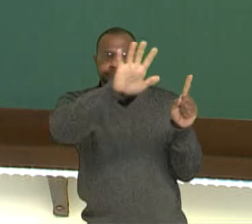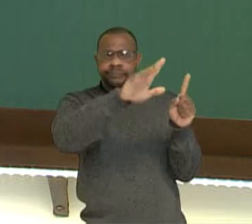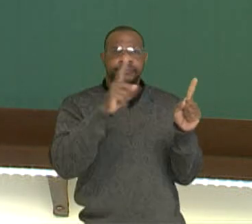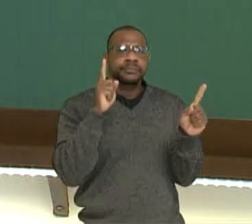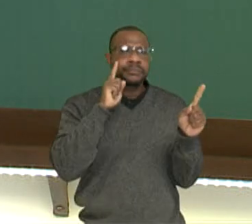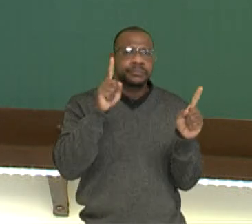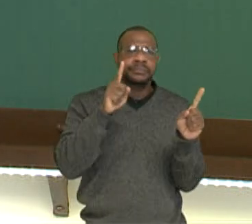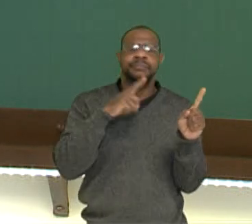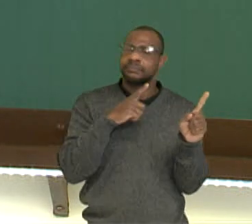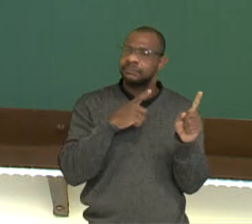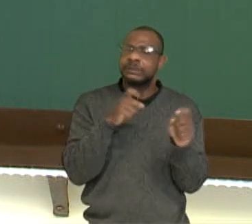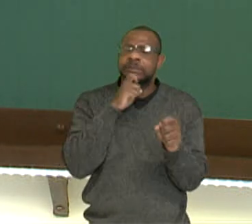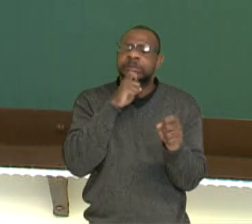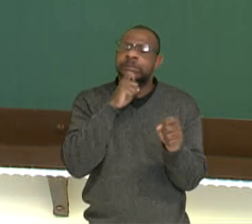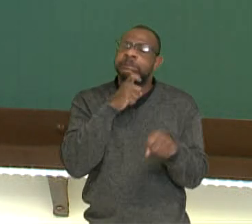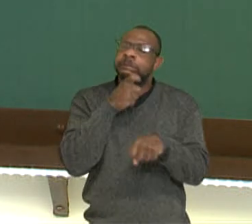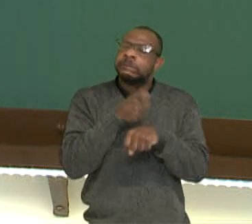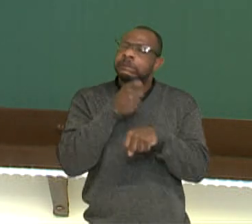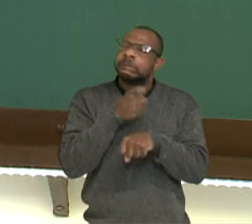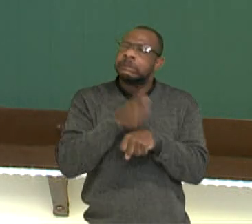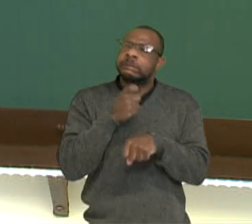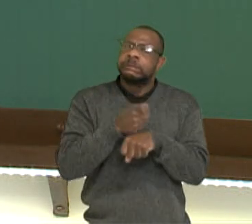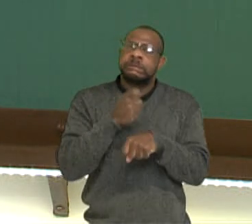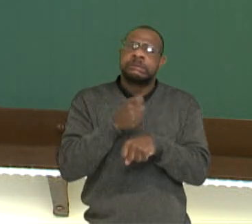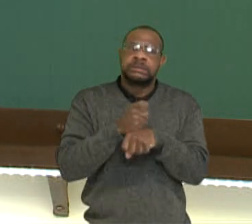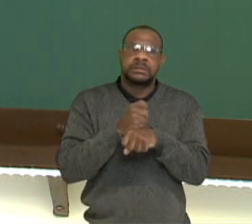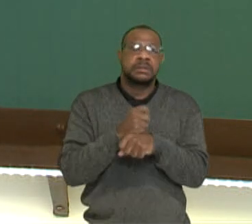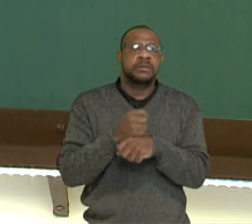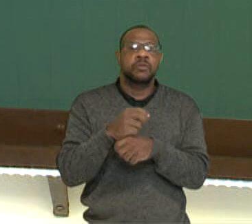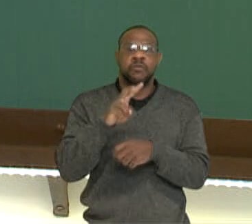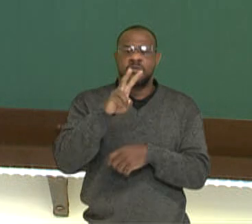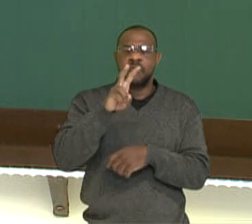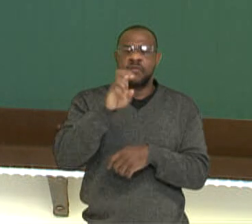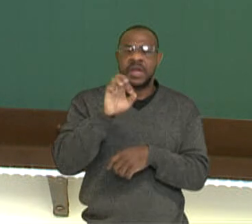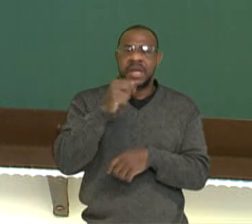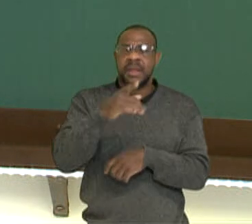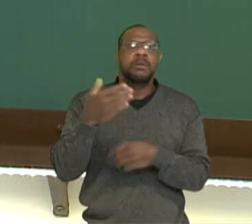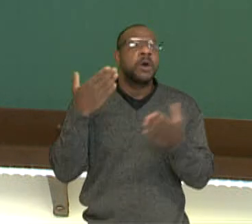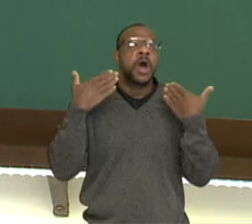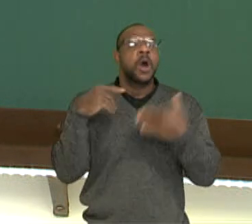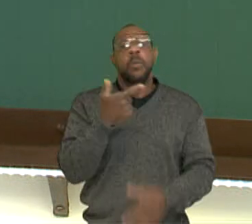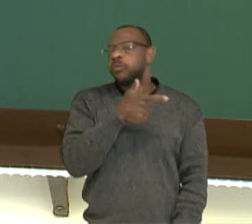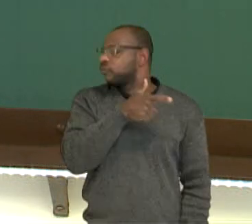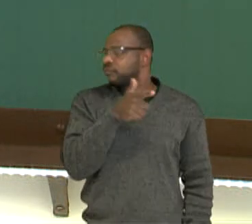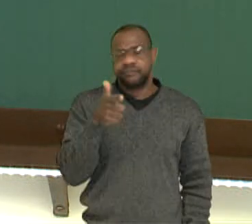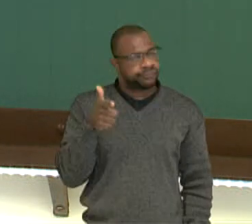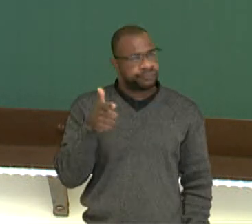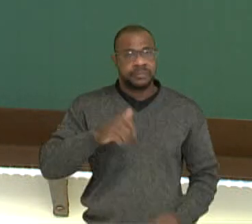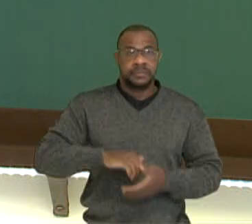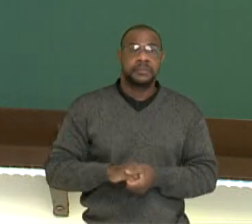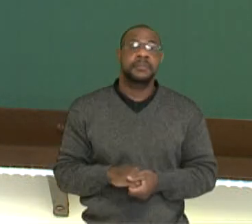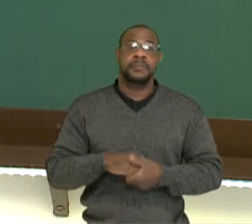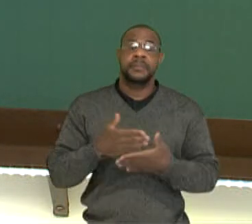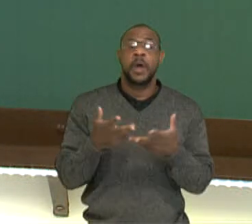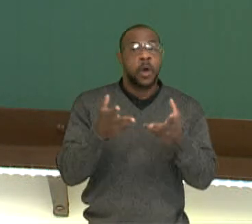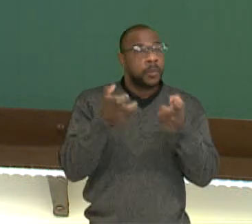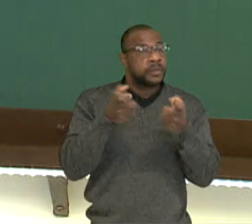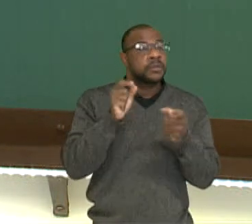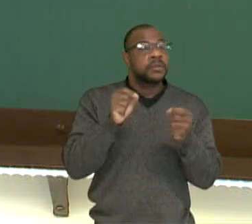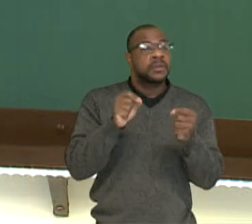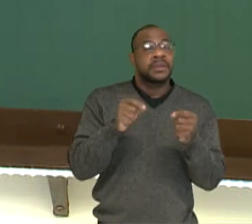bastante rígidos, verões que não são quentes, que apresentam temperaturas bastante baixas. Agora observe